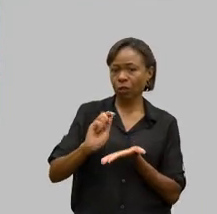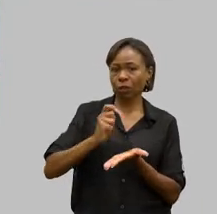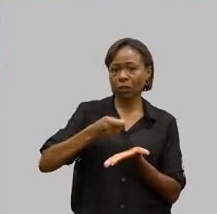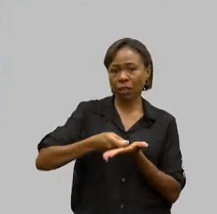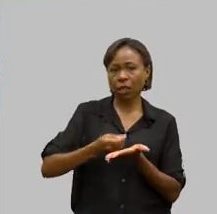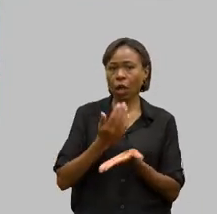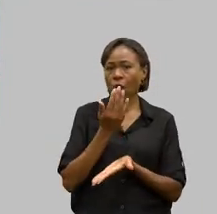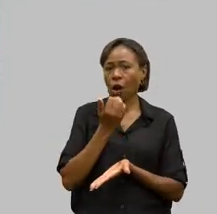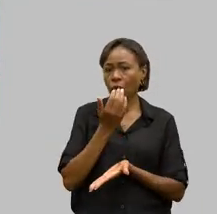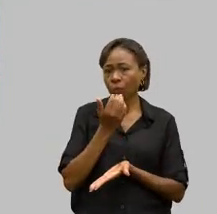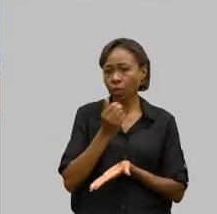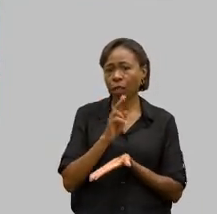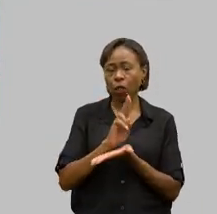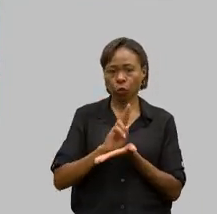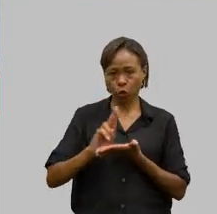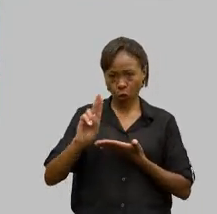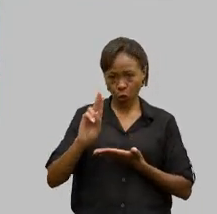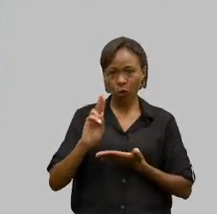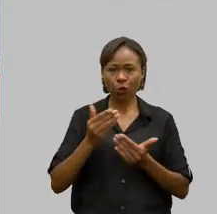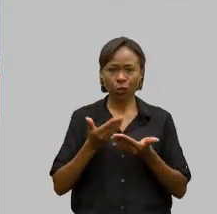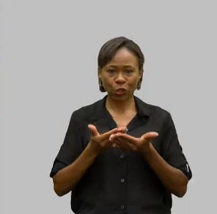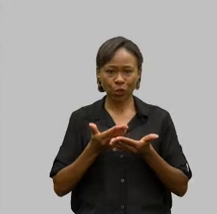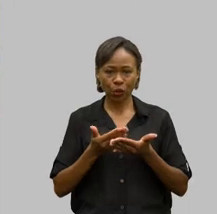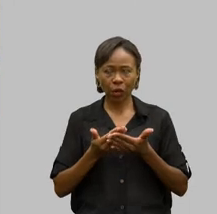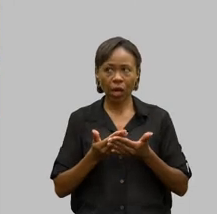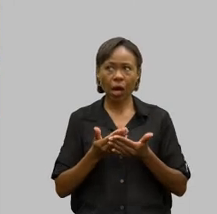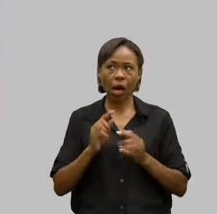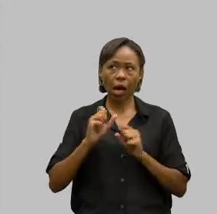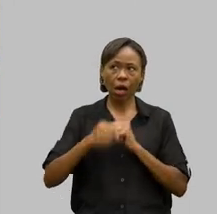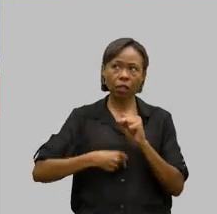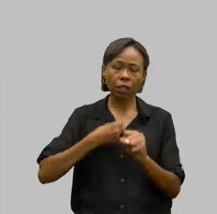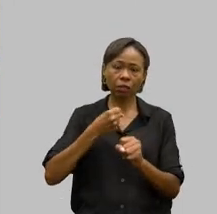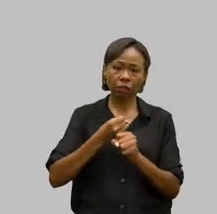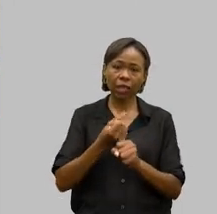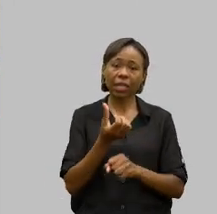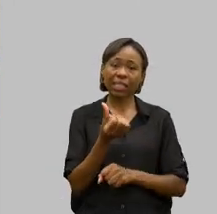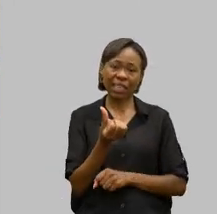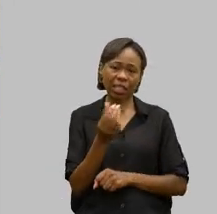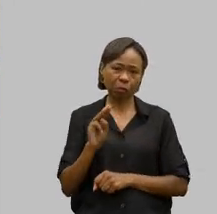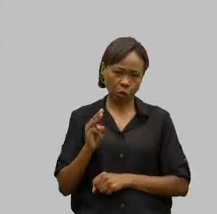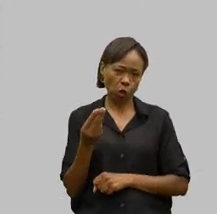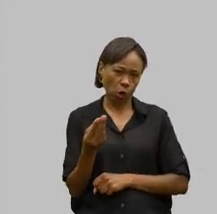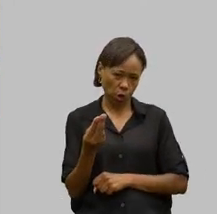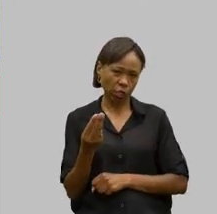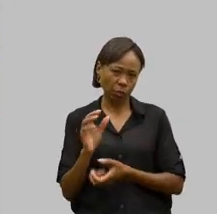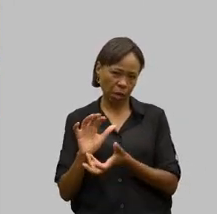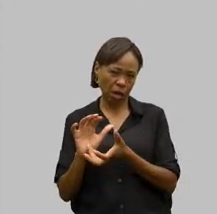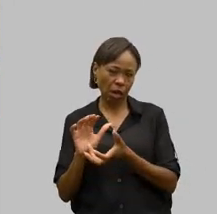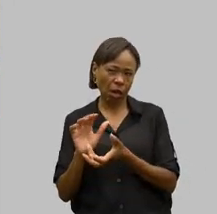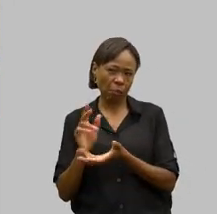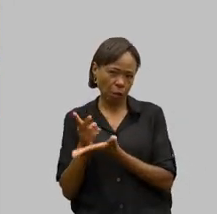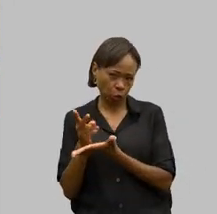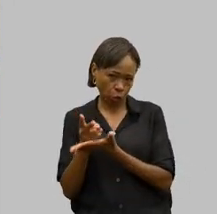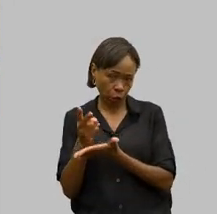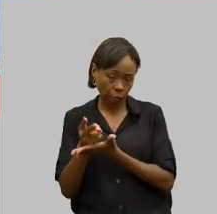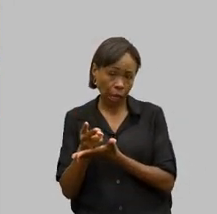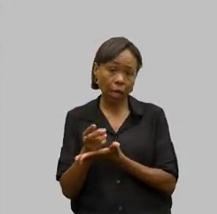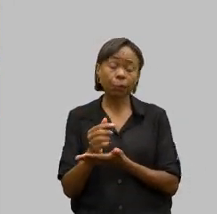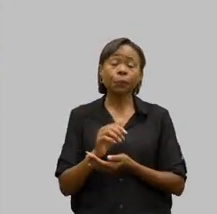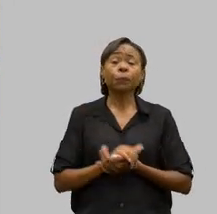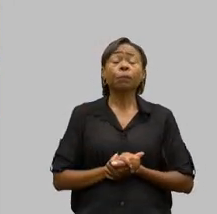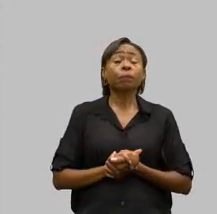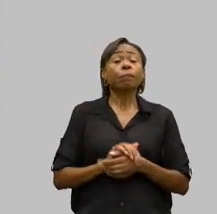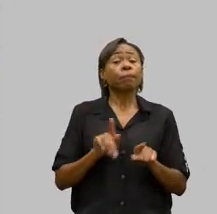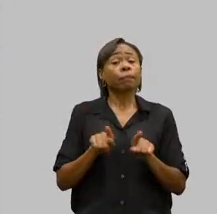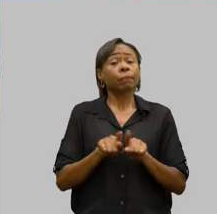universitário, para ano que vem, se não me engano, são 6 milhões para manutenção, mas esse ano, como é metade do ano, são 3 milhões. E, além disso, nós